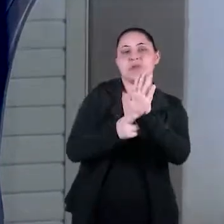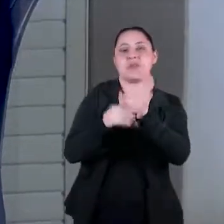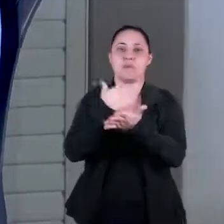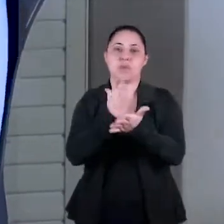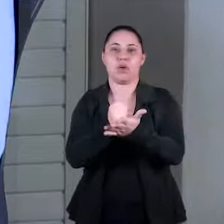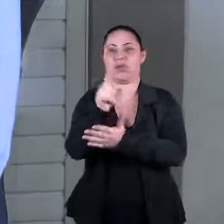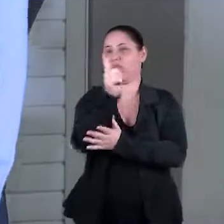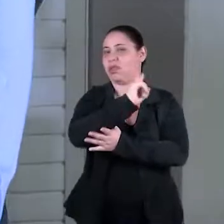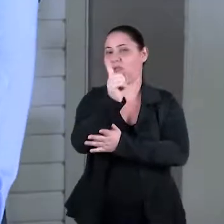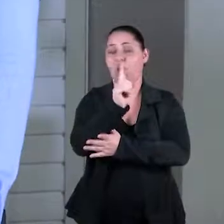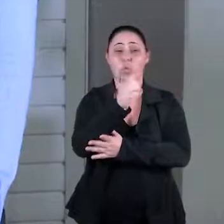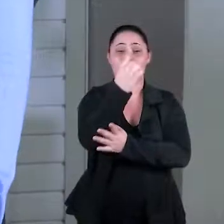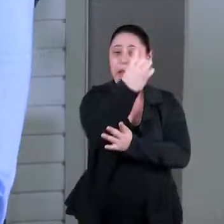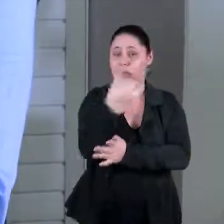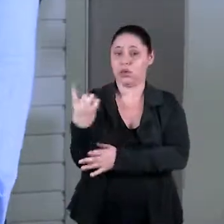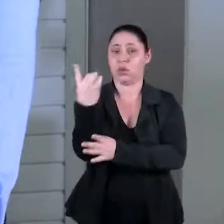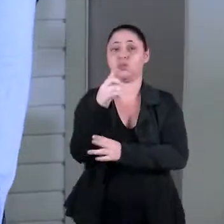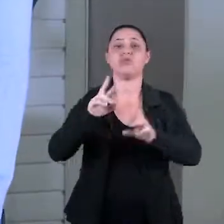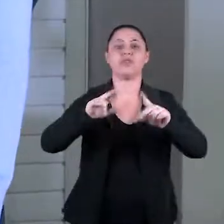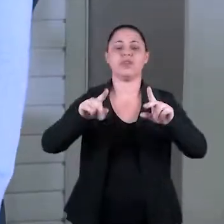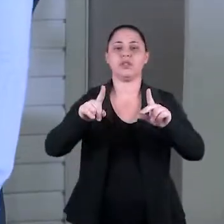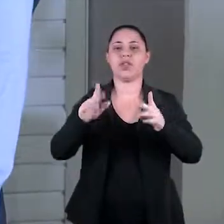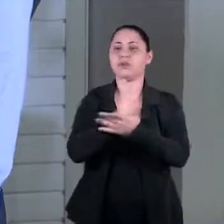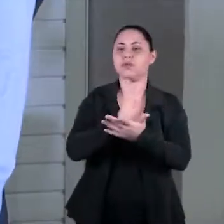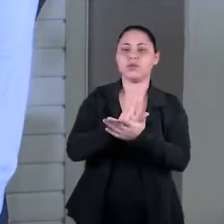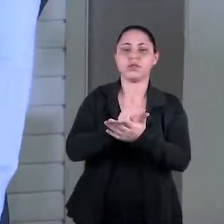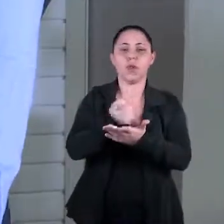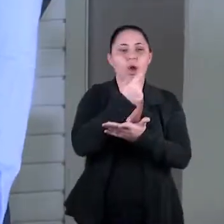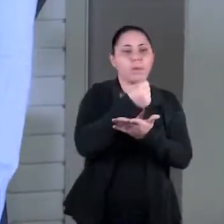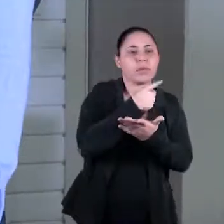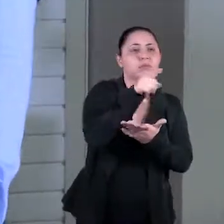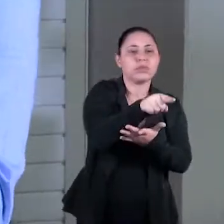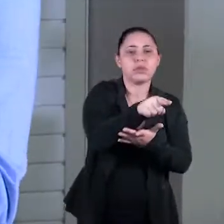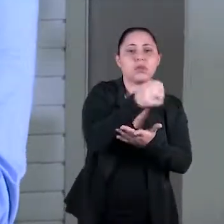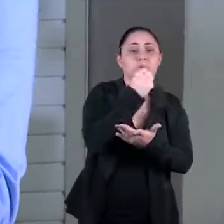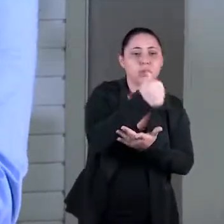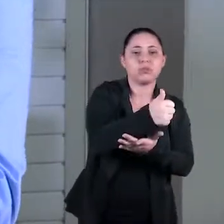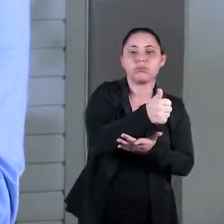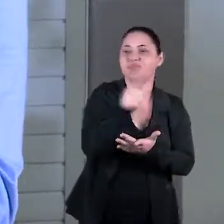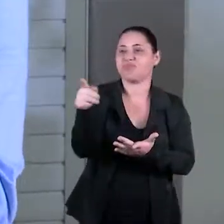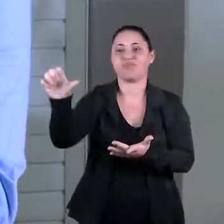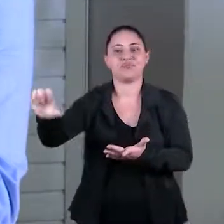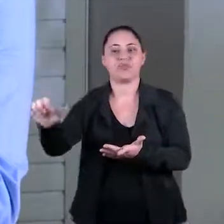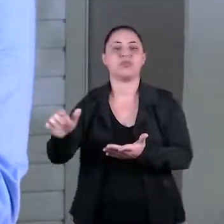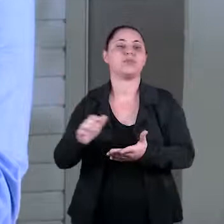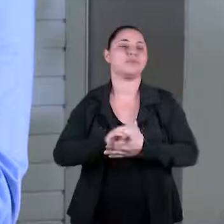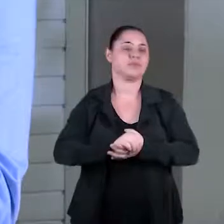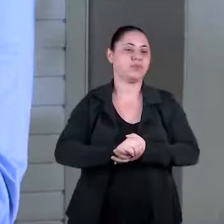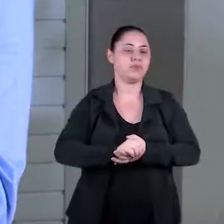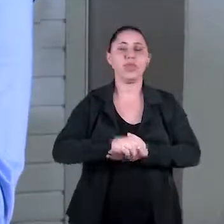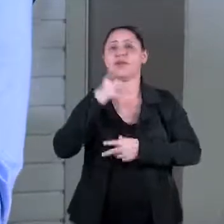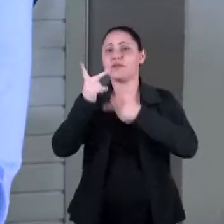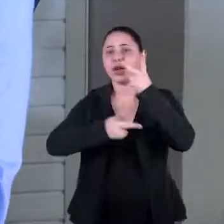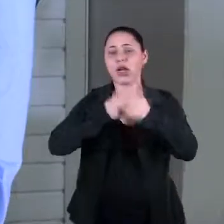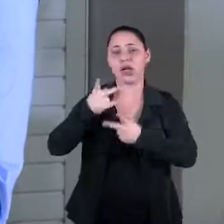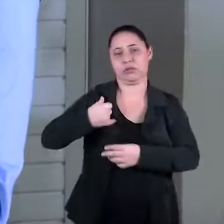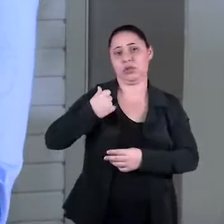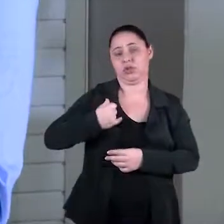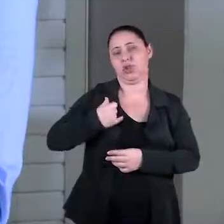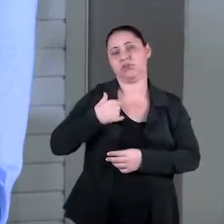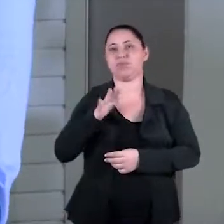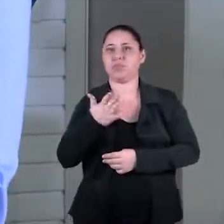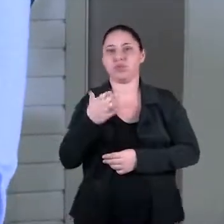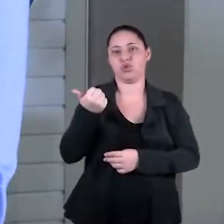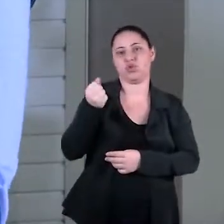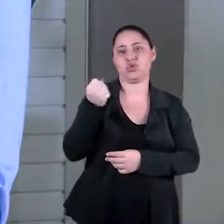paciente. Às vezes o remédio que vale para um não vale para outro. Falando de idade, comumente é o que você falou. A partir dos 18 anos,